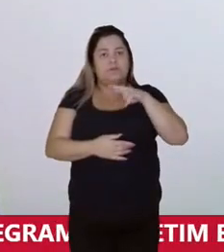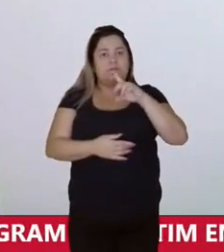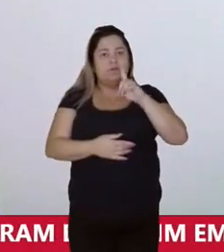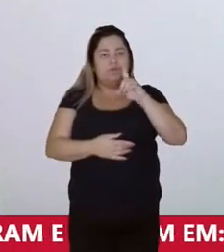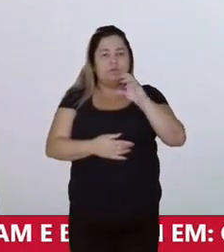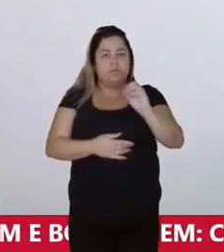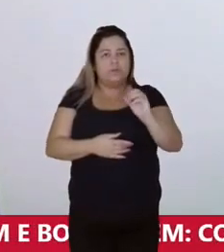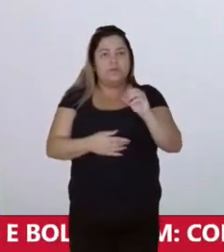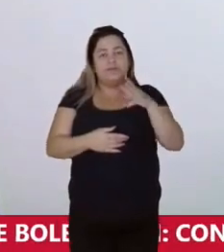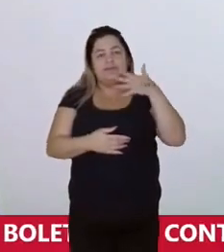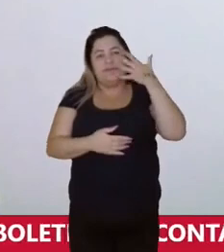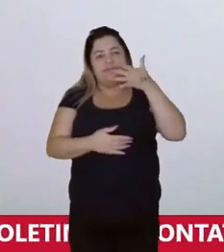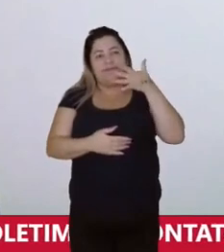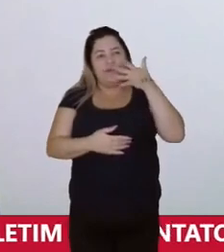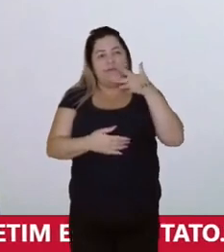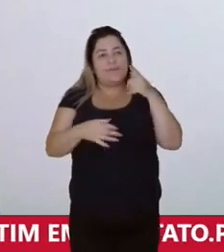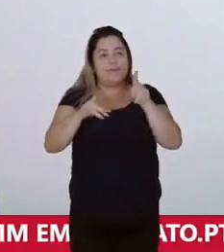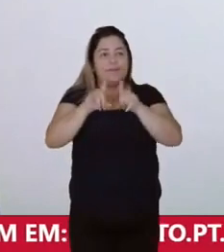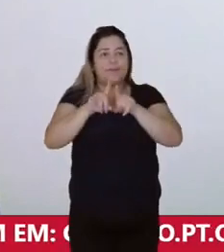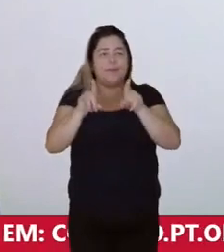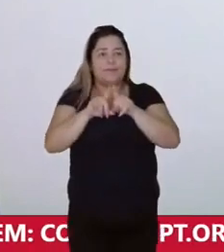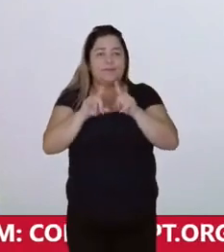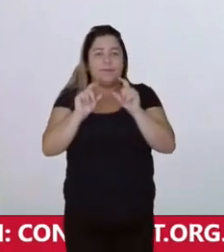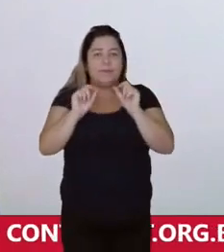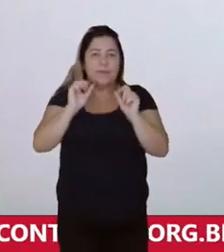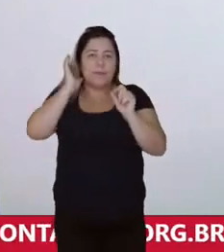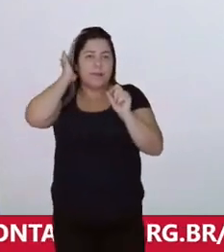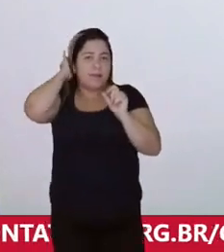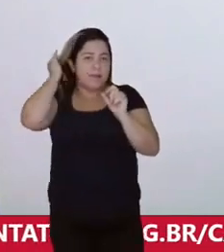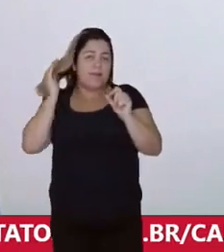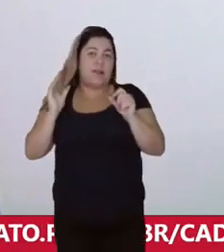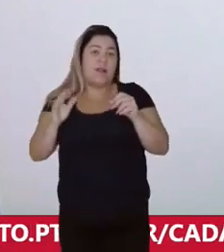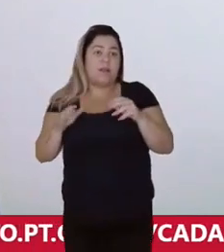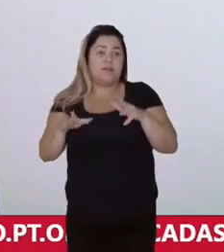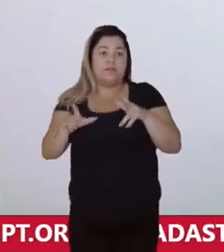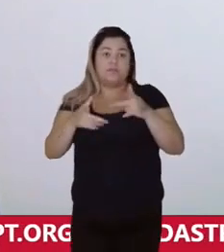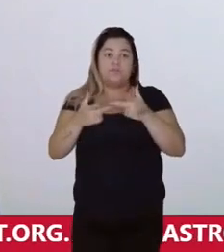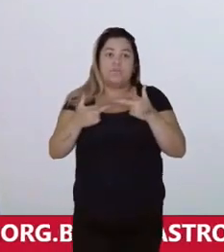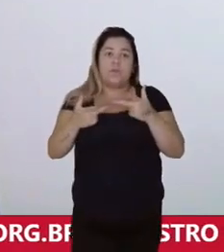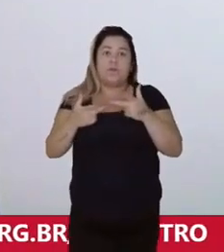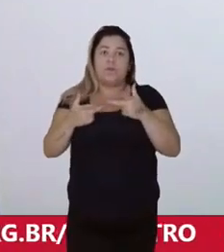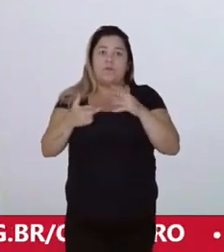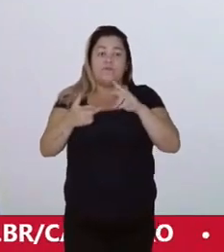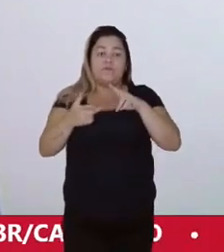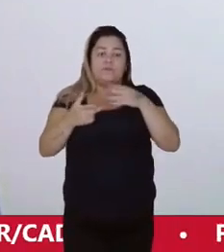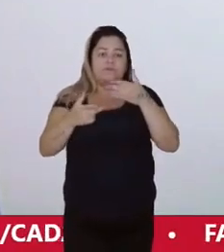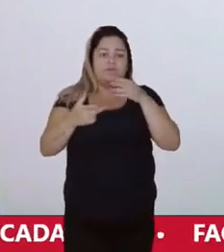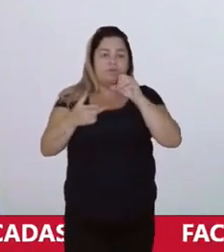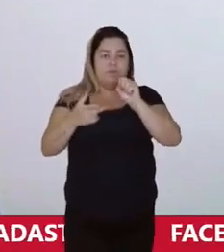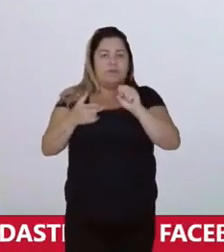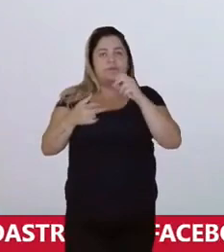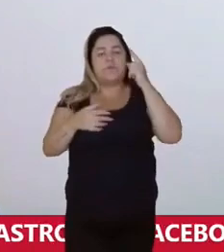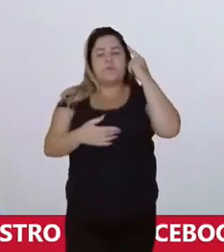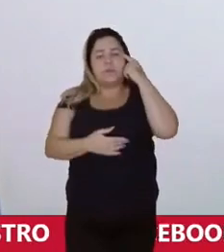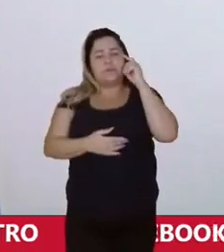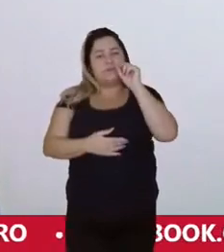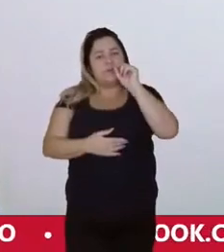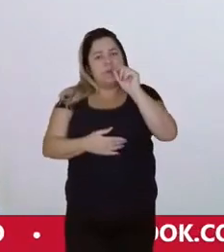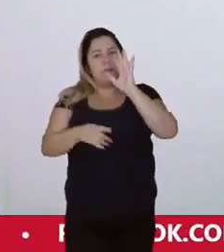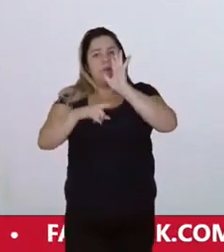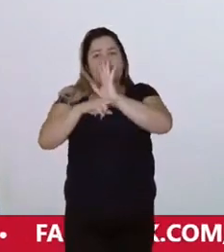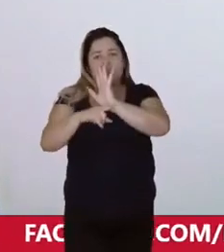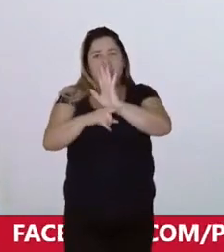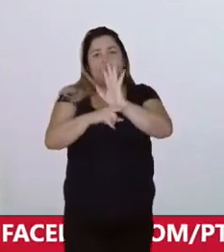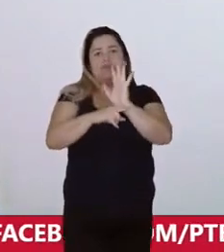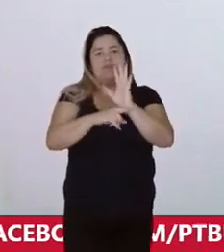sua fala, que nós precisamos criar as condições para ter um país diferenciado. E eu penso que com a ajuda